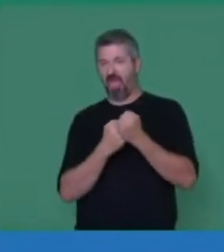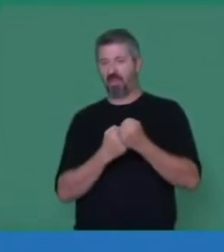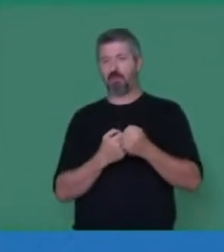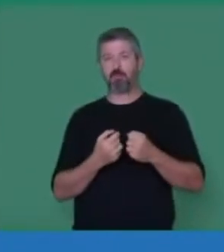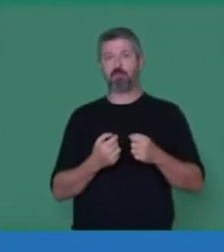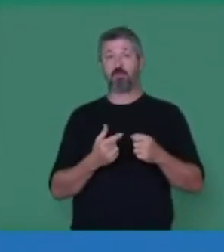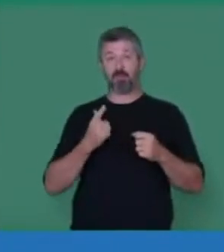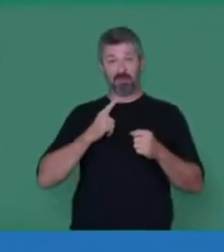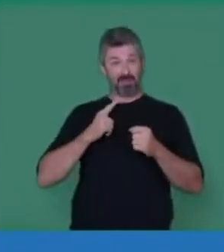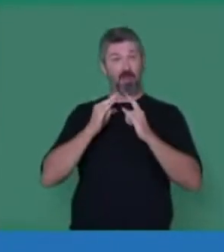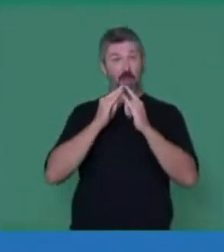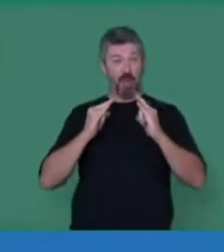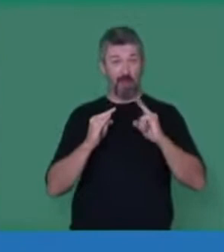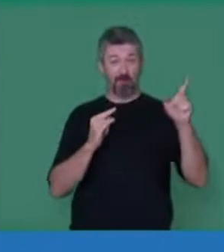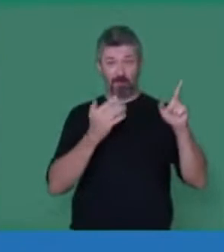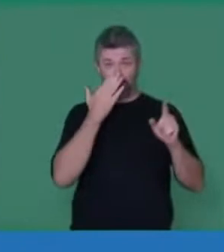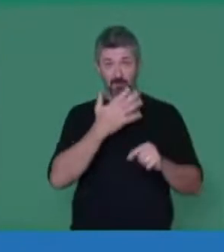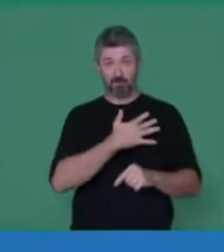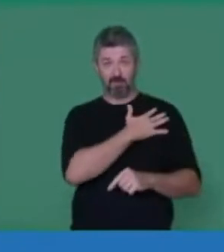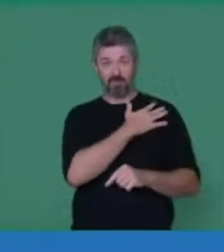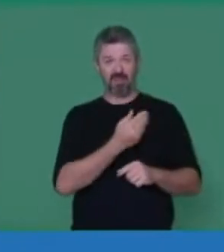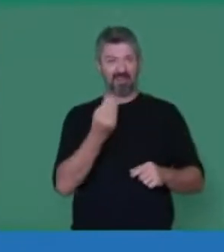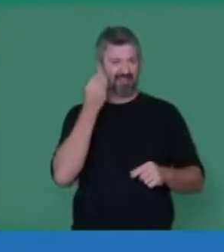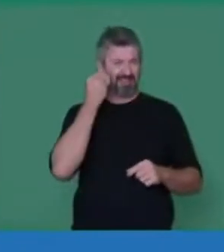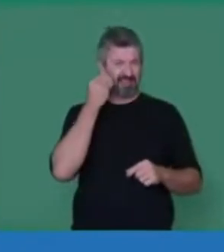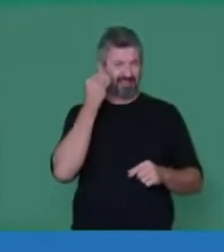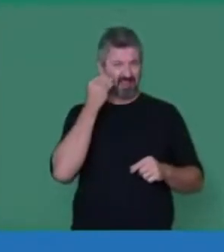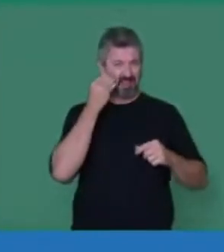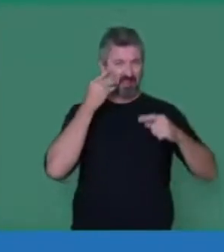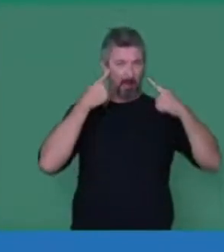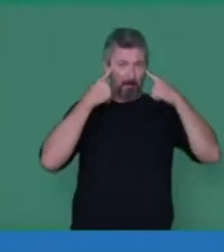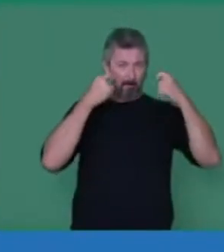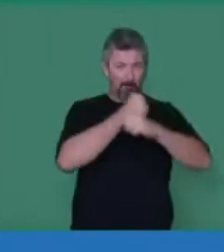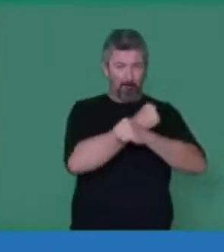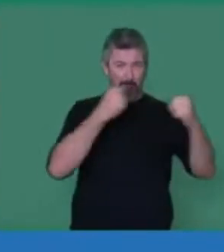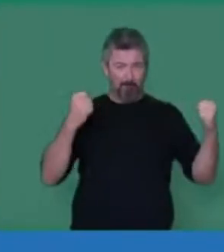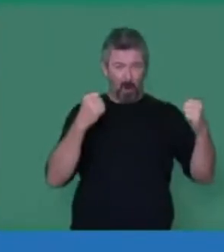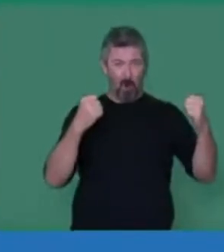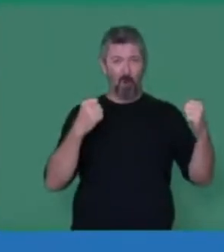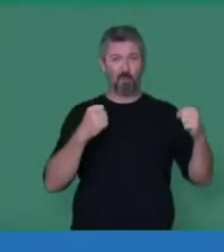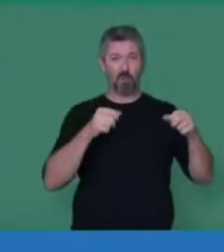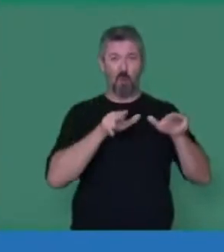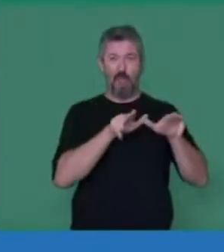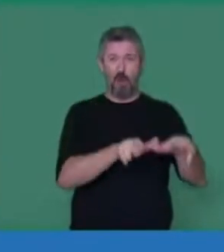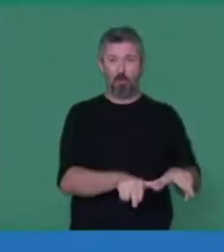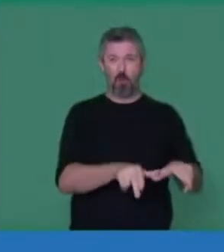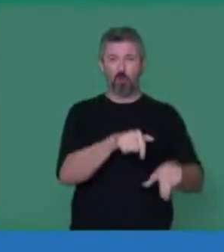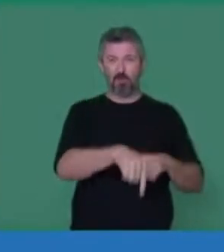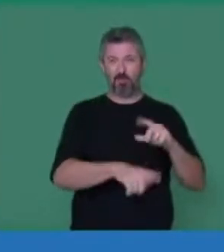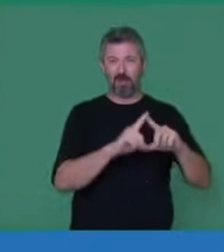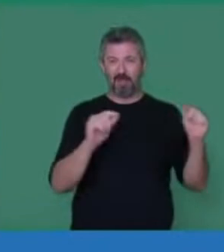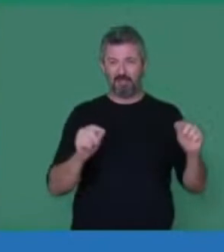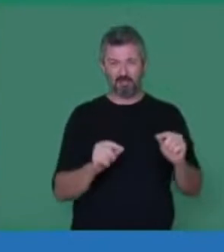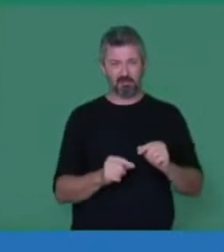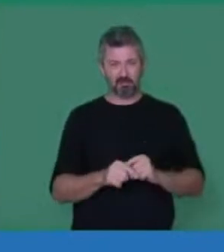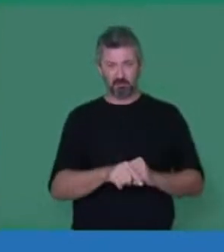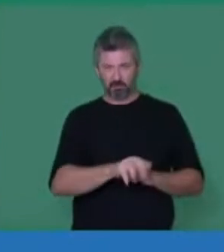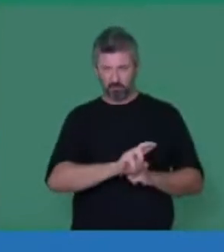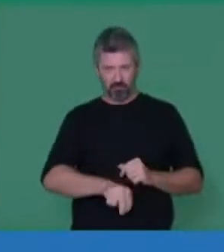do acampamento, tentando explodir o aeroporto de Brasília. Isso não é